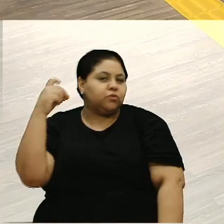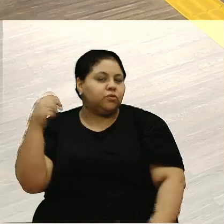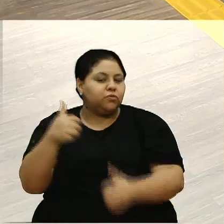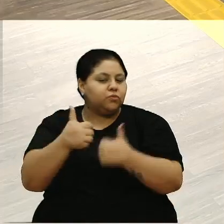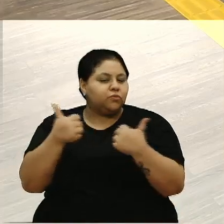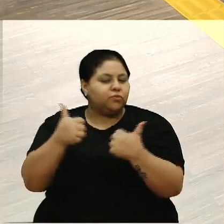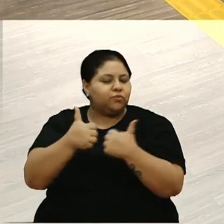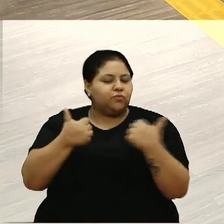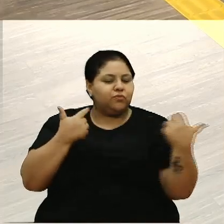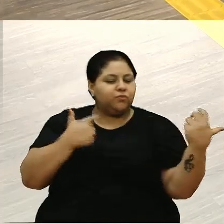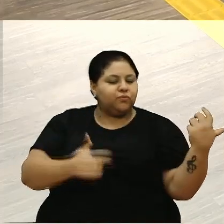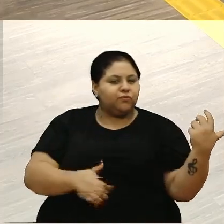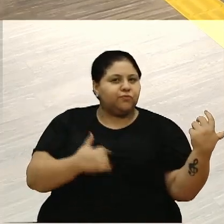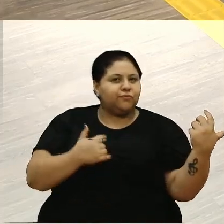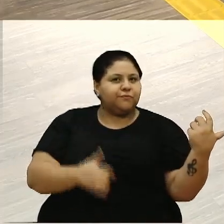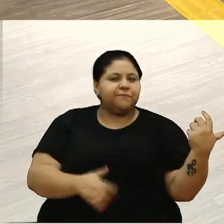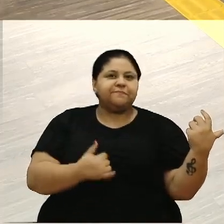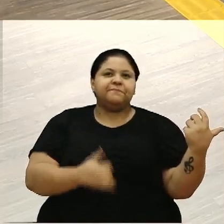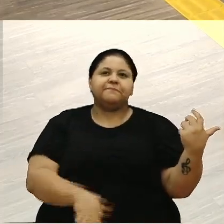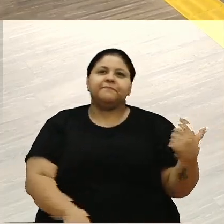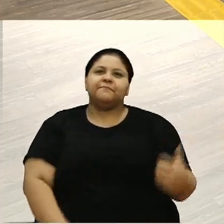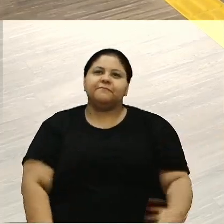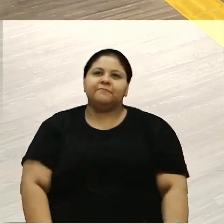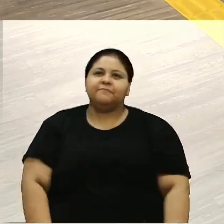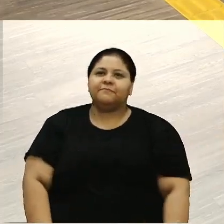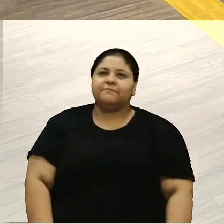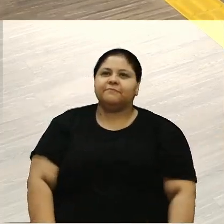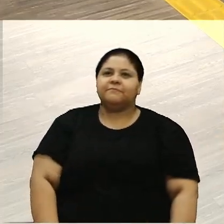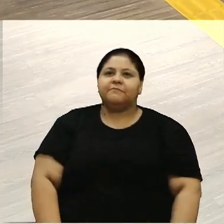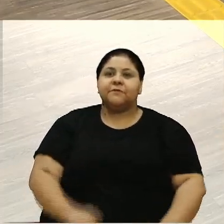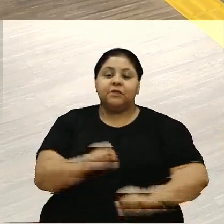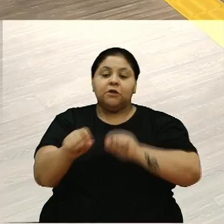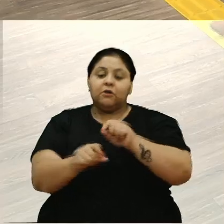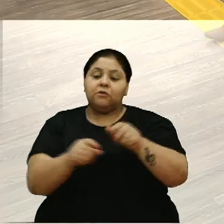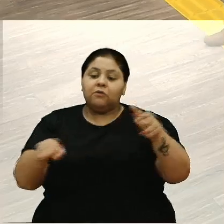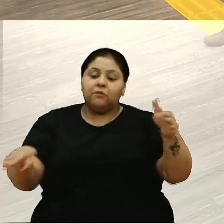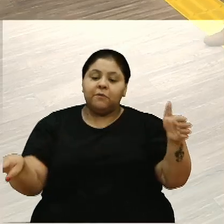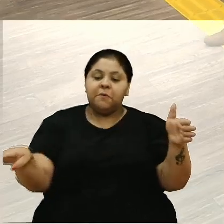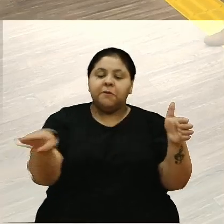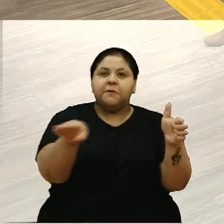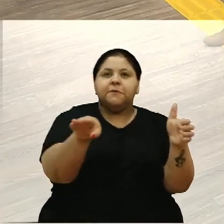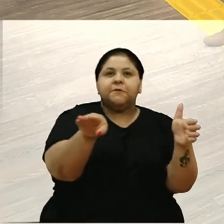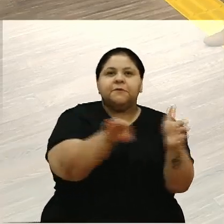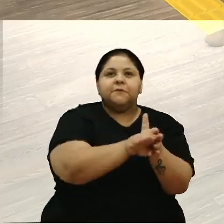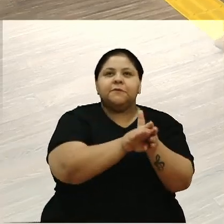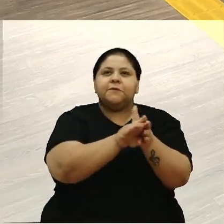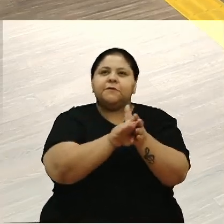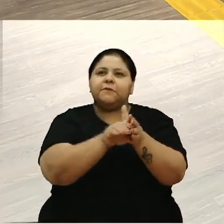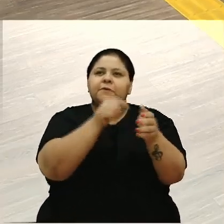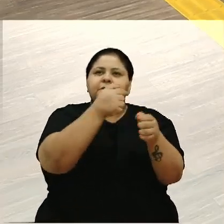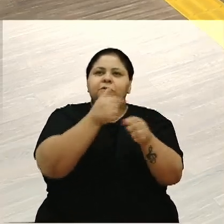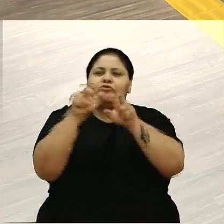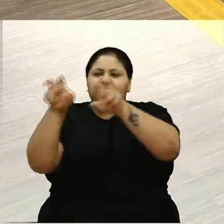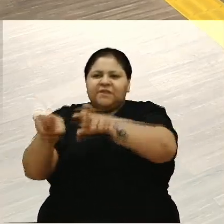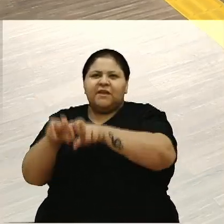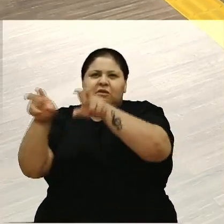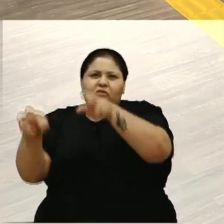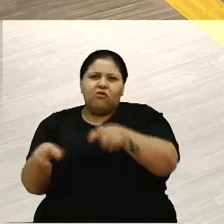de violão. Pra quem chega de Rosário ao fim da